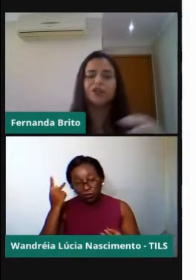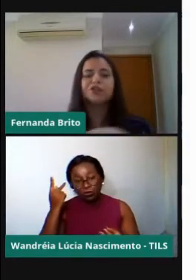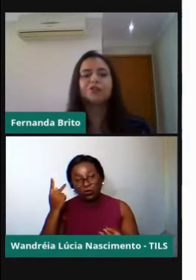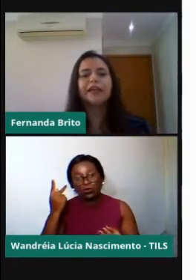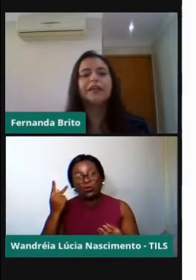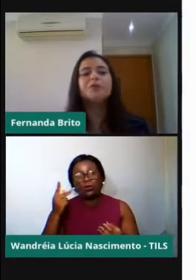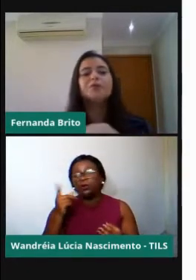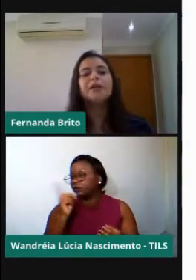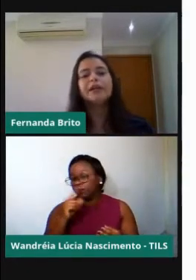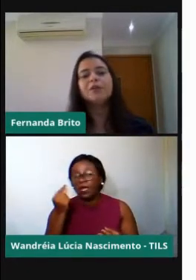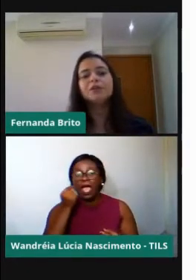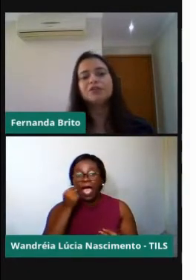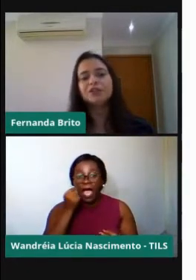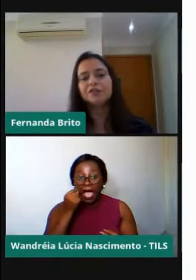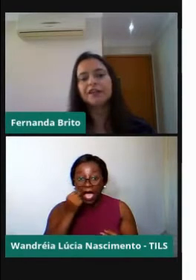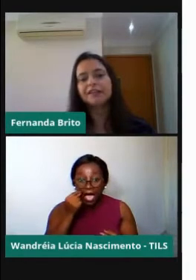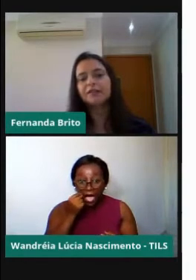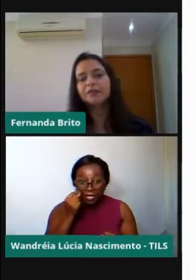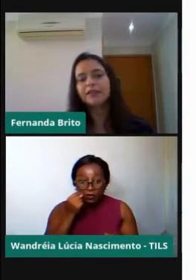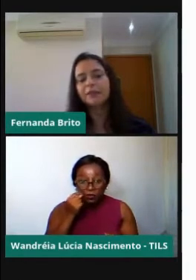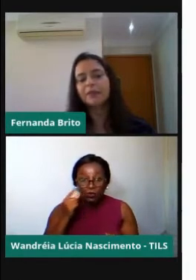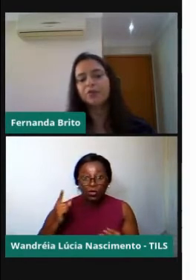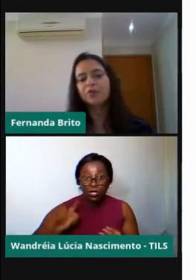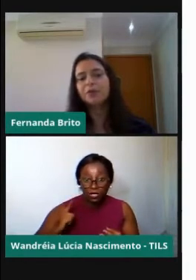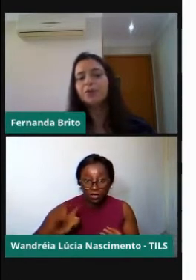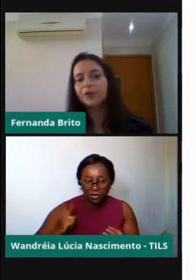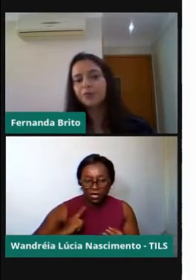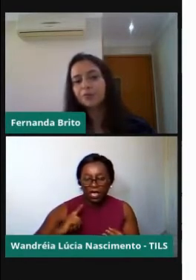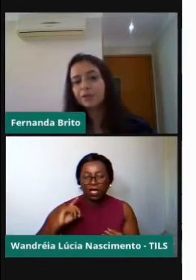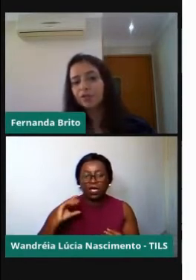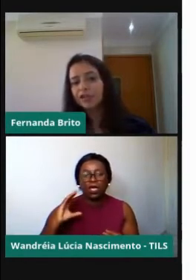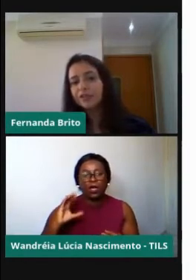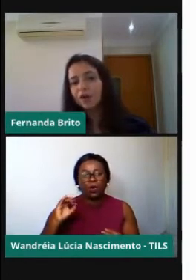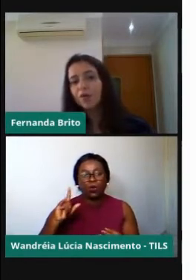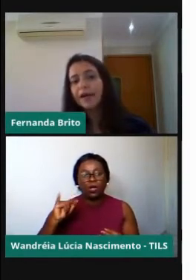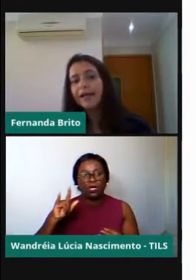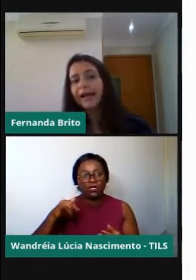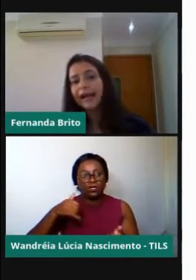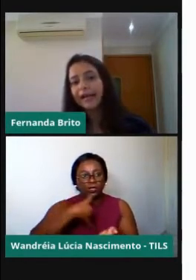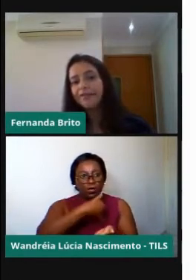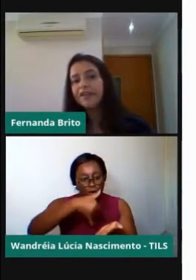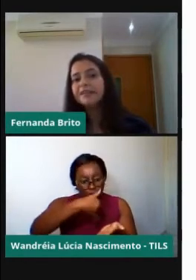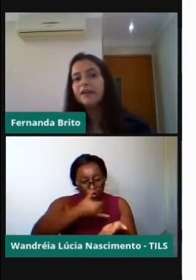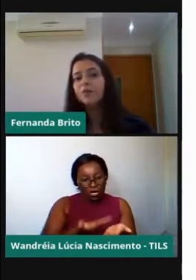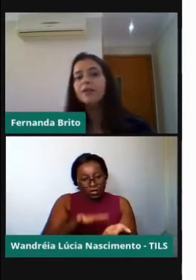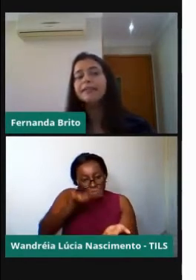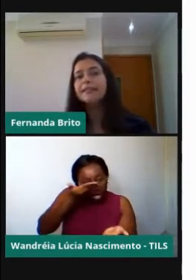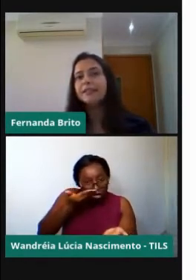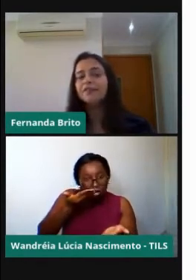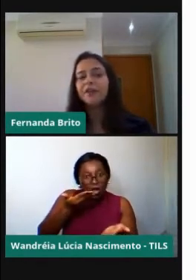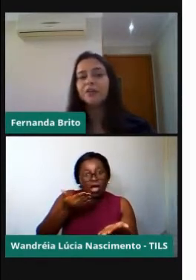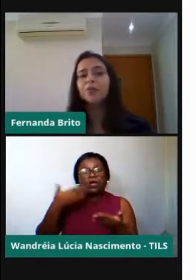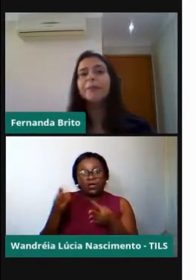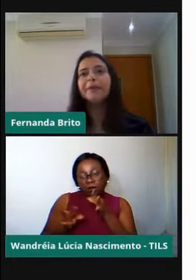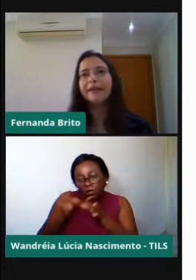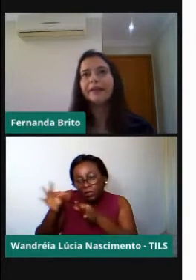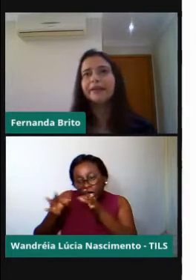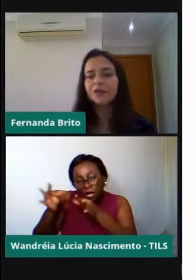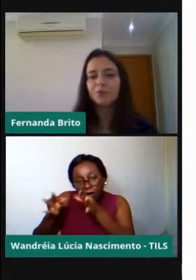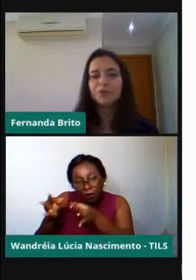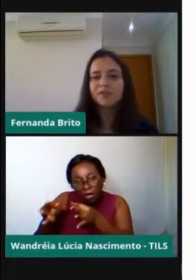ratinho hipercolesterolêmico, e quando a gente faz, então, o tratamento subcrônico com cilostazol, a reversão desse